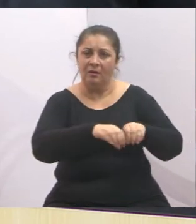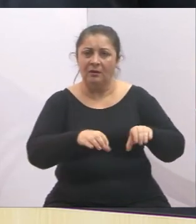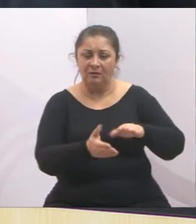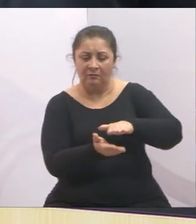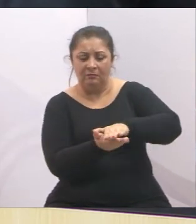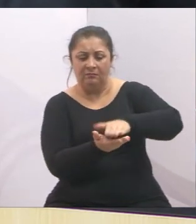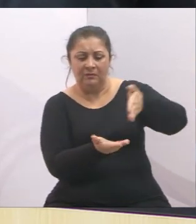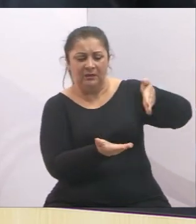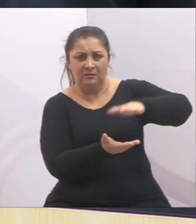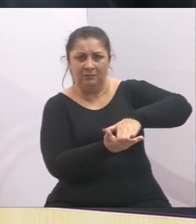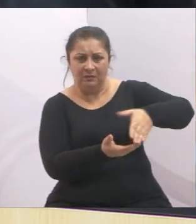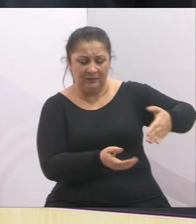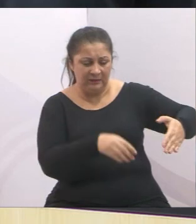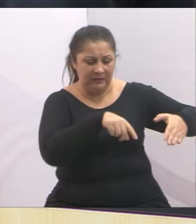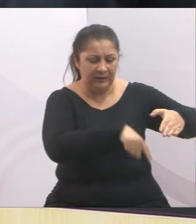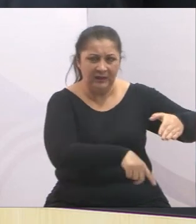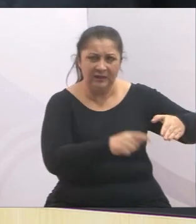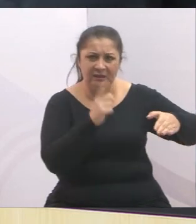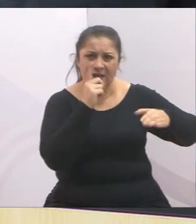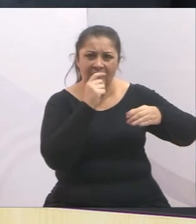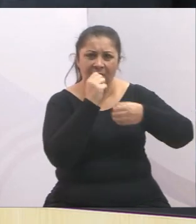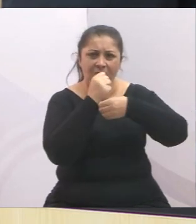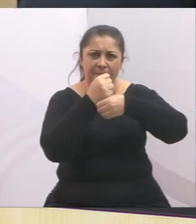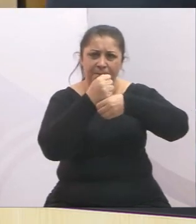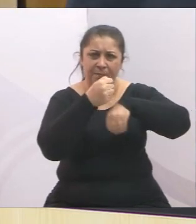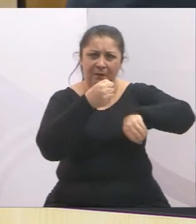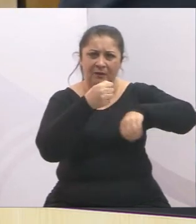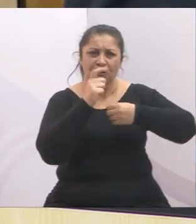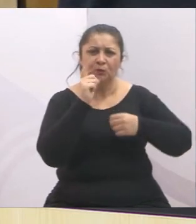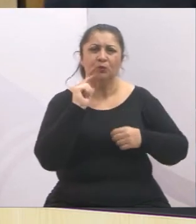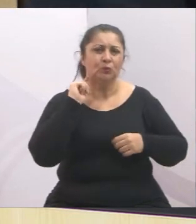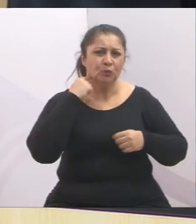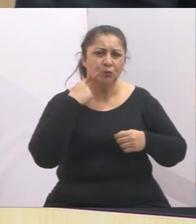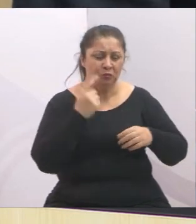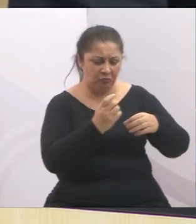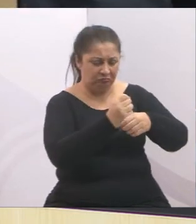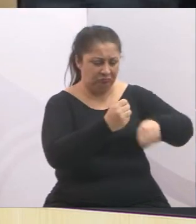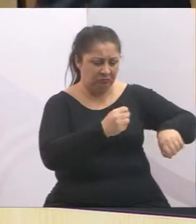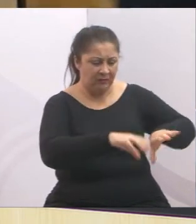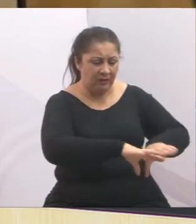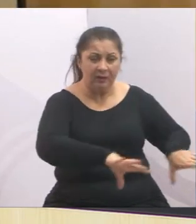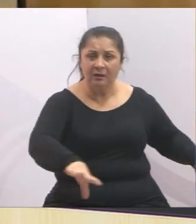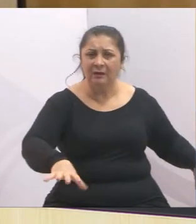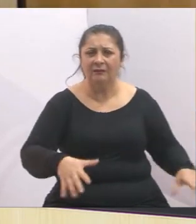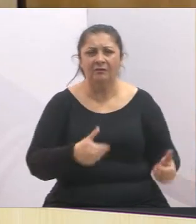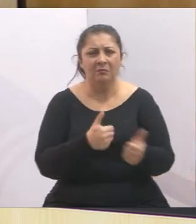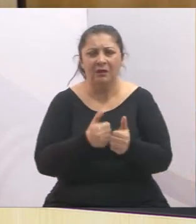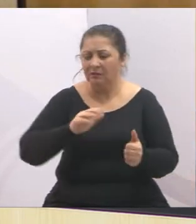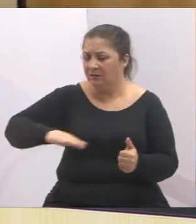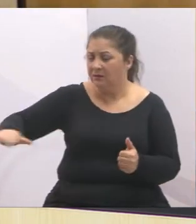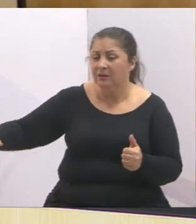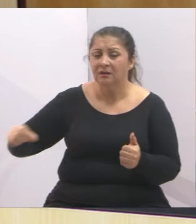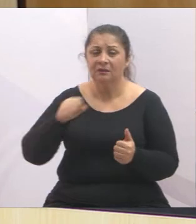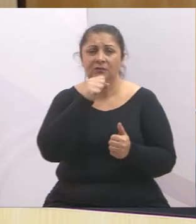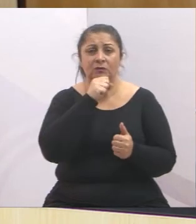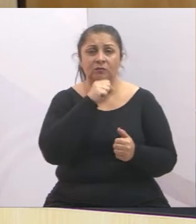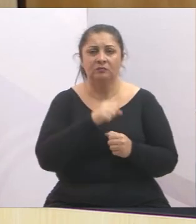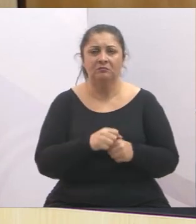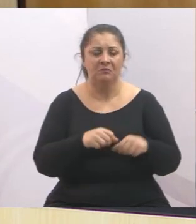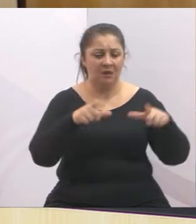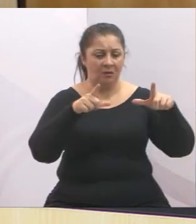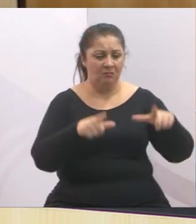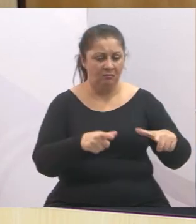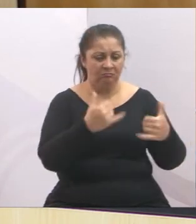solto das caixas de gordura e esgoto, ponto de circular próximo, muitas crianças e idosos, área de lazer infantil,